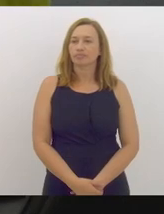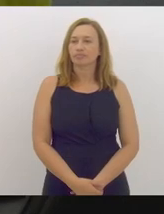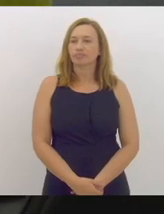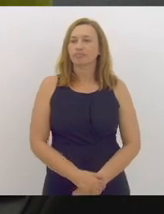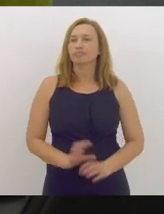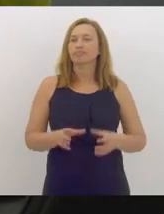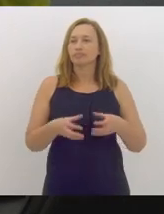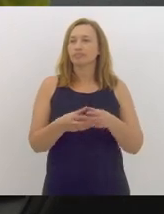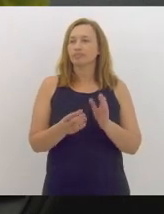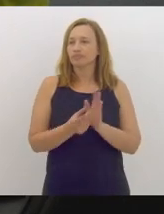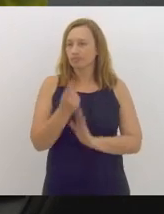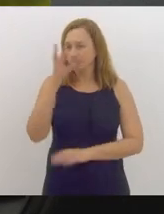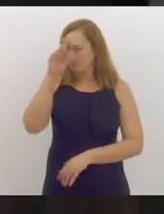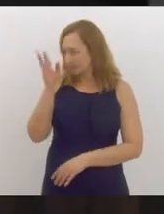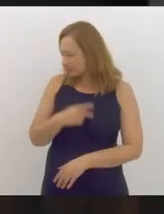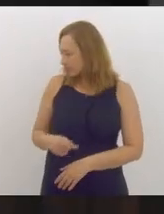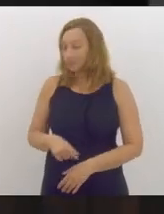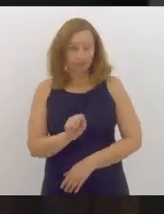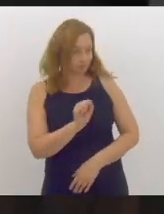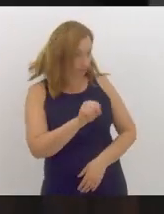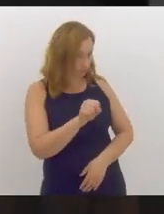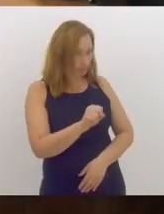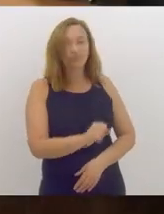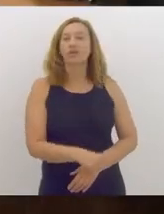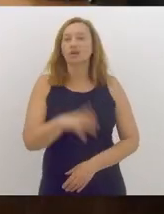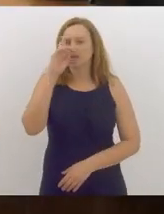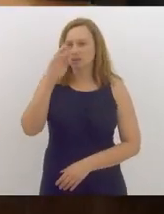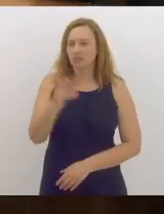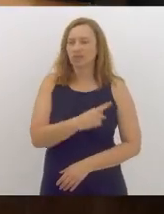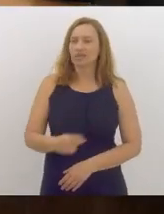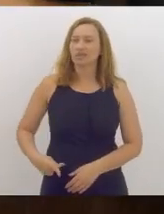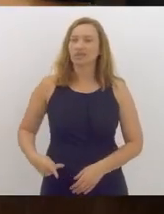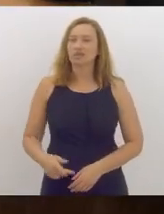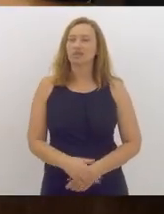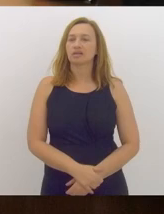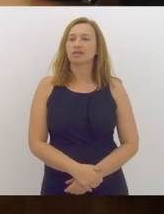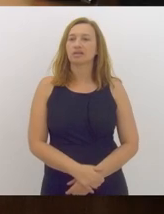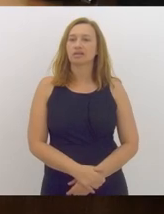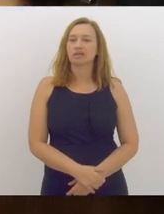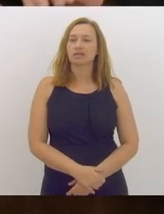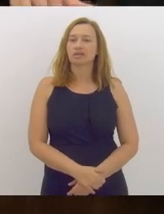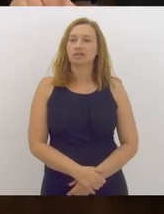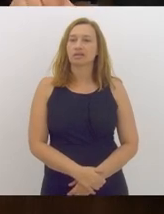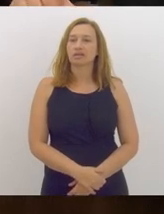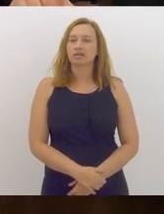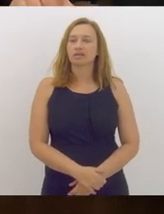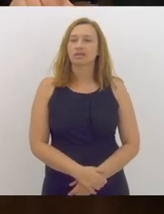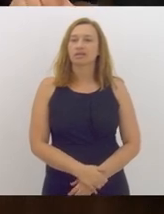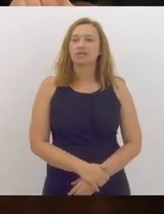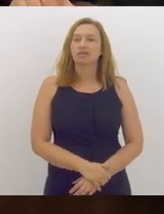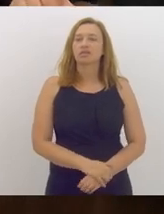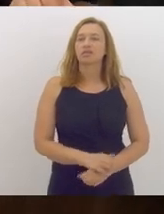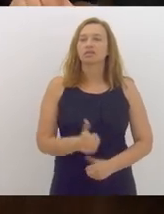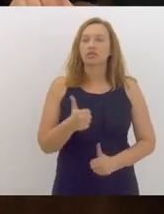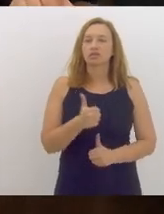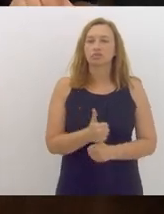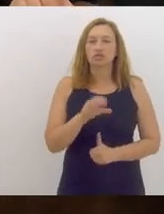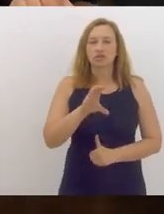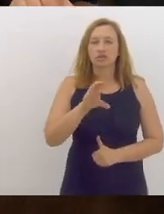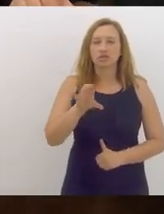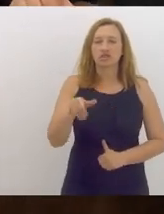Comissão de Orçamento, senhor presidente? Sim. Senhor presidente, parecer ao substitutivo da